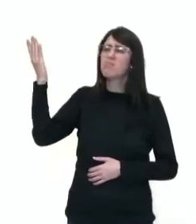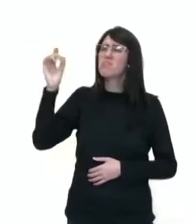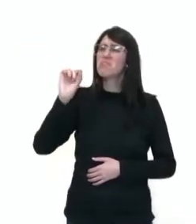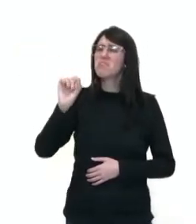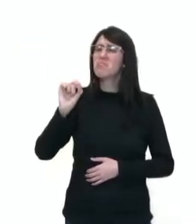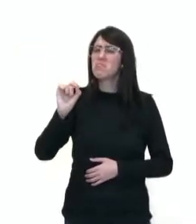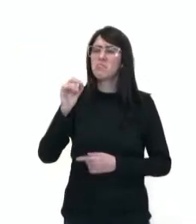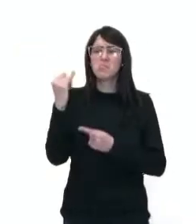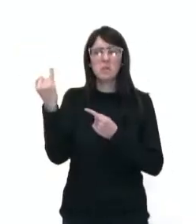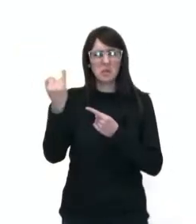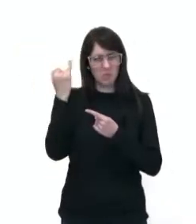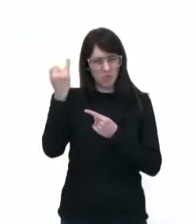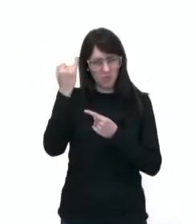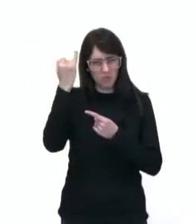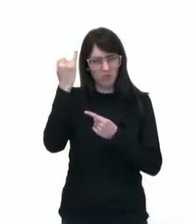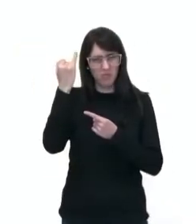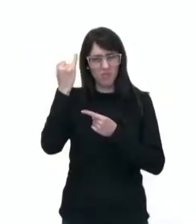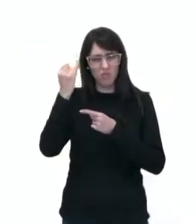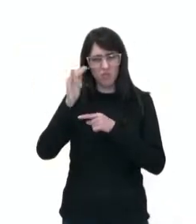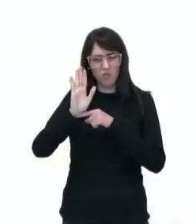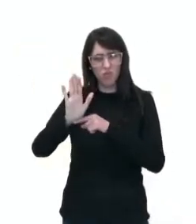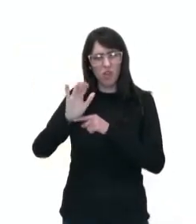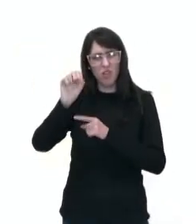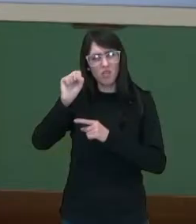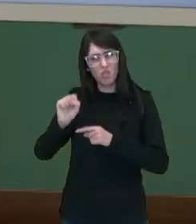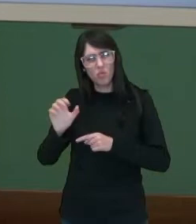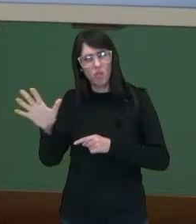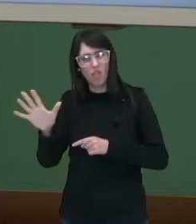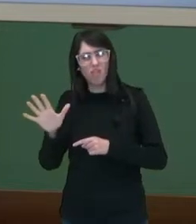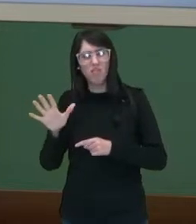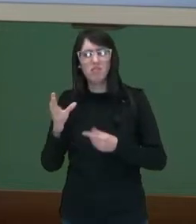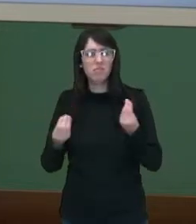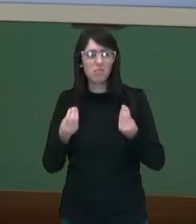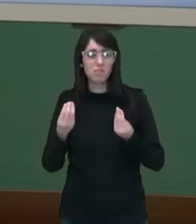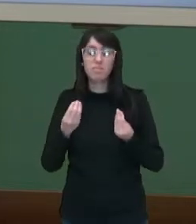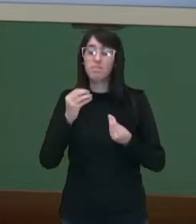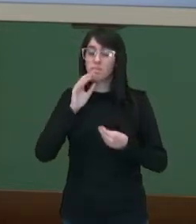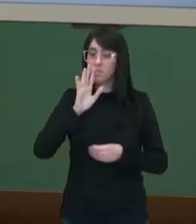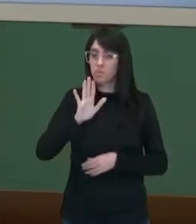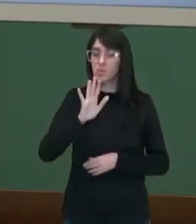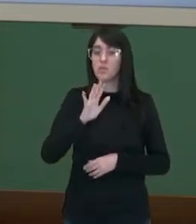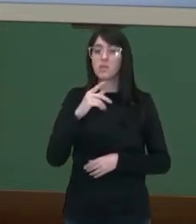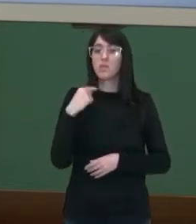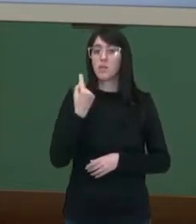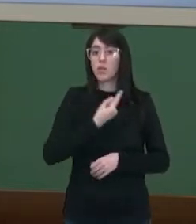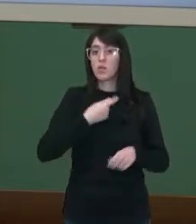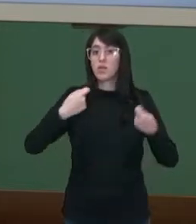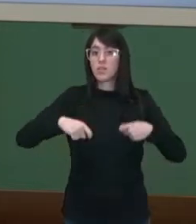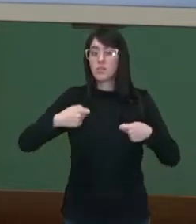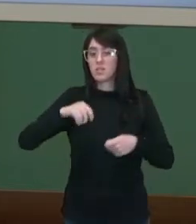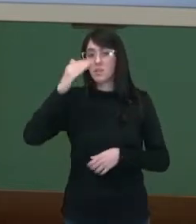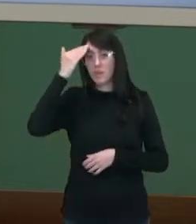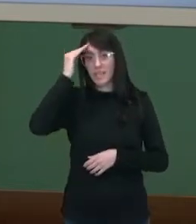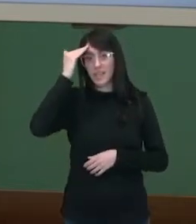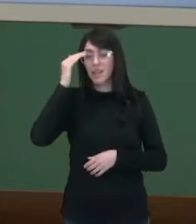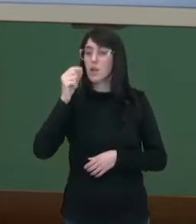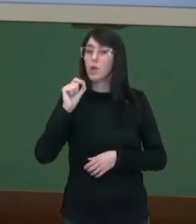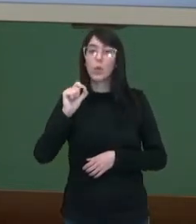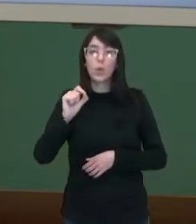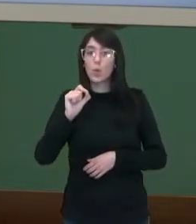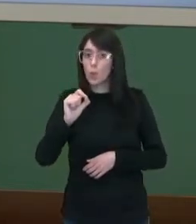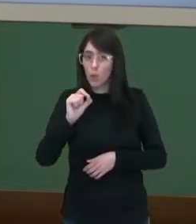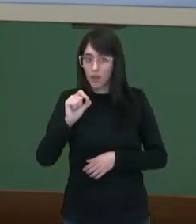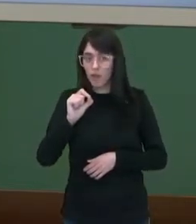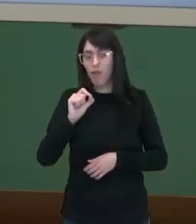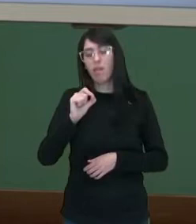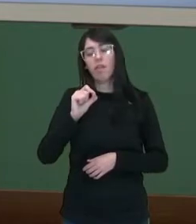importância dessa atividade para o Sudeste? Precisamos entender primeiro o que é a atividade de mineração, para depois entender